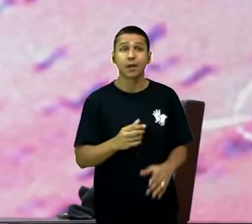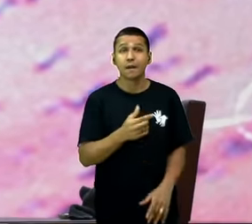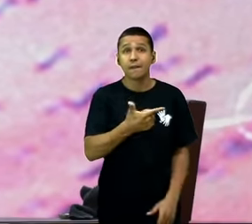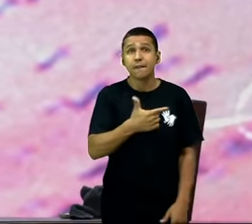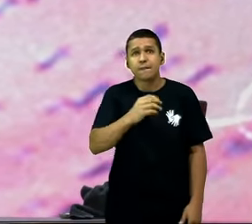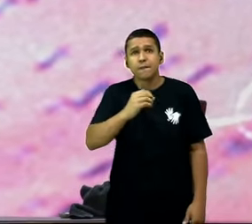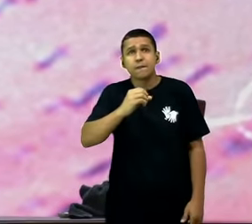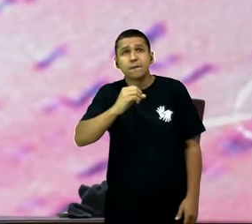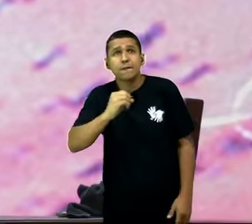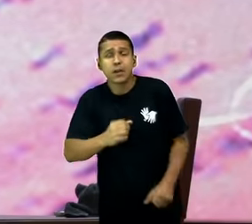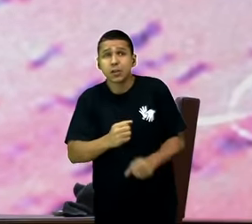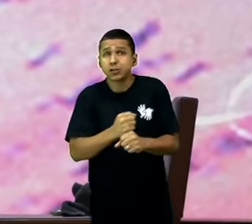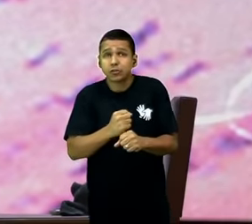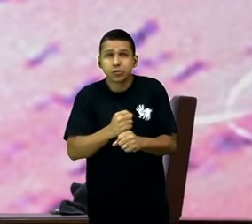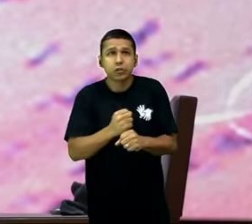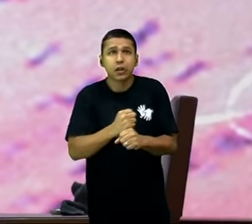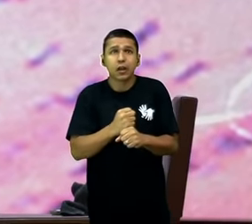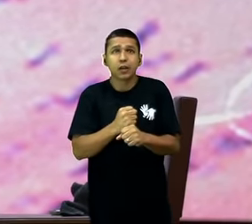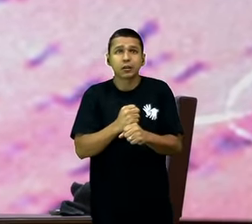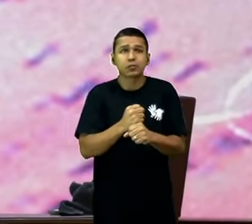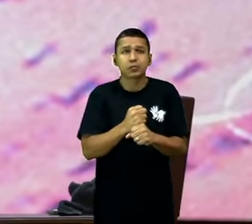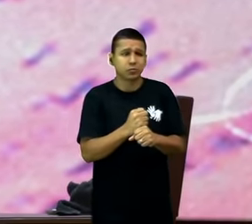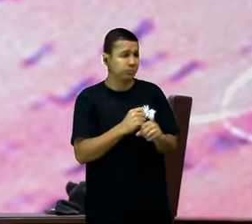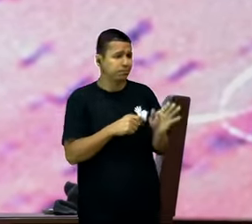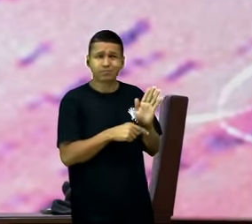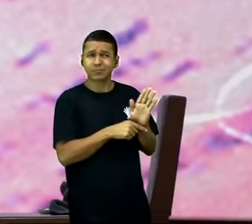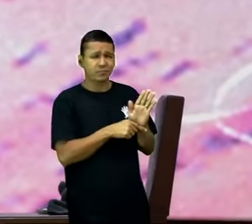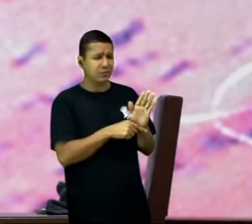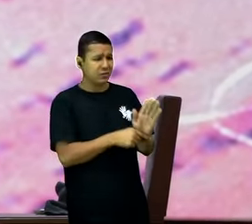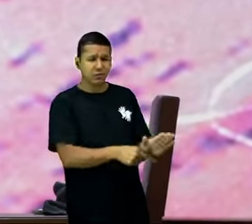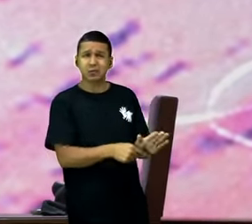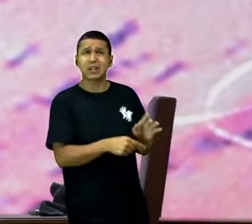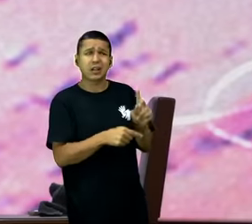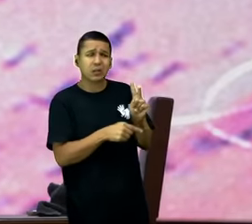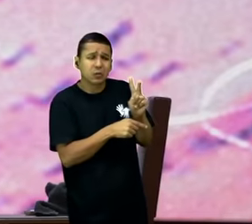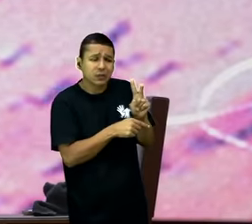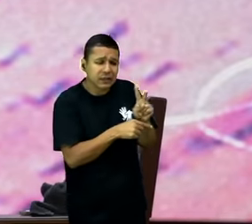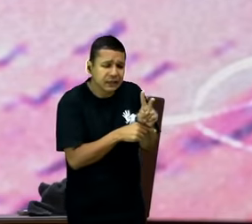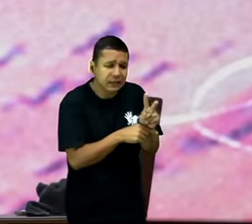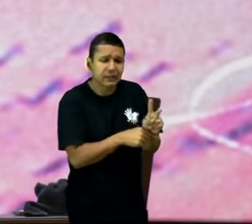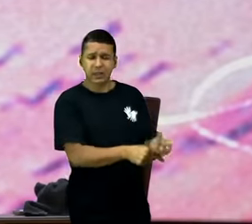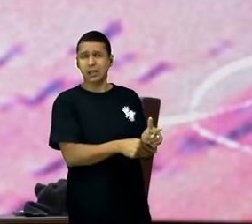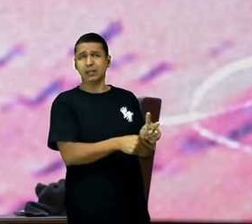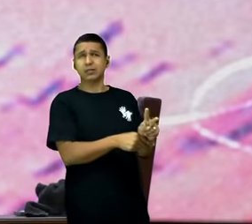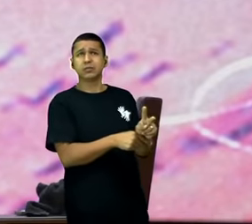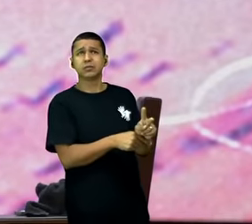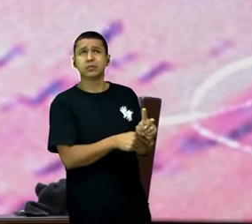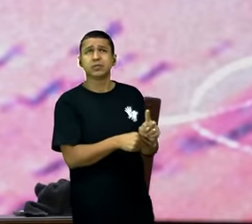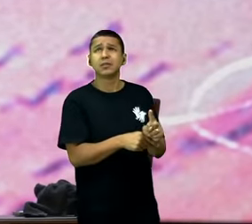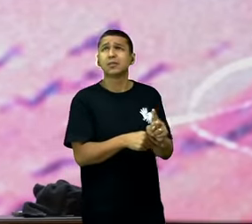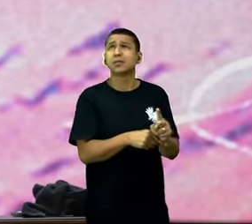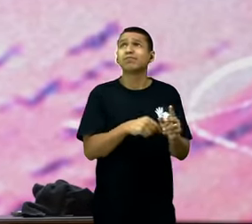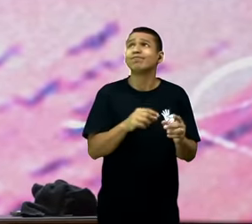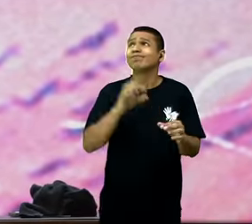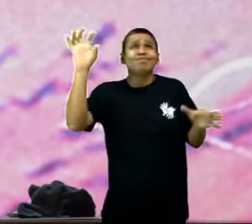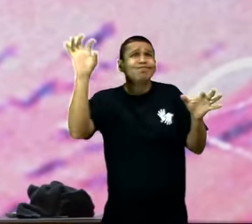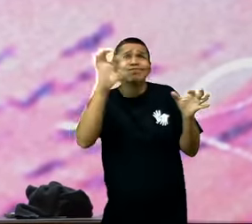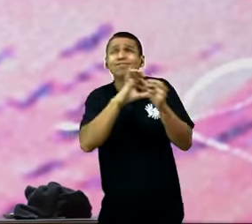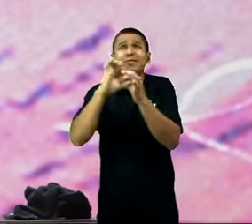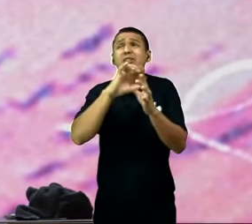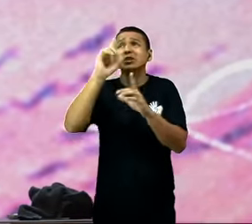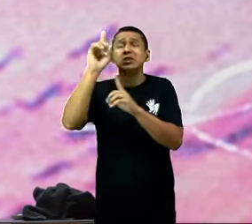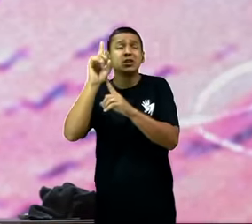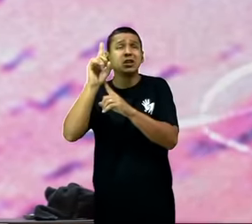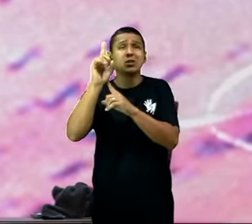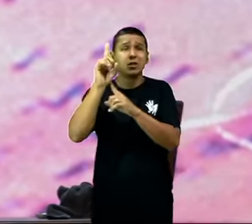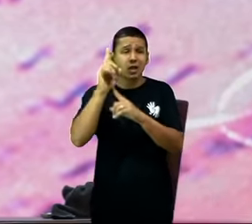anos negligenciando o cuidado, negligenciando o legado, negligenciando a palavra, o pacto que Deus tinha com ele. Ele